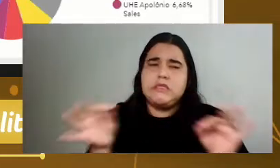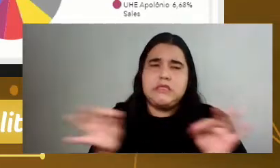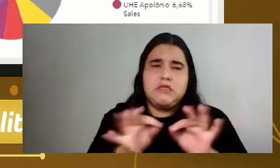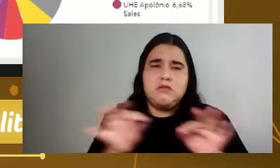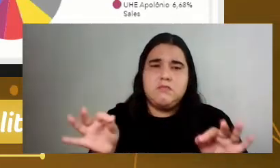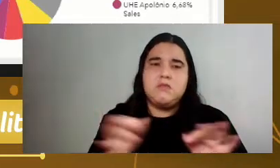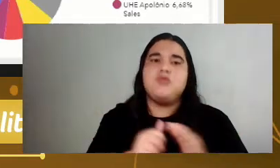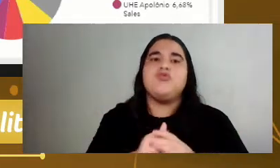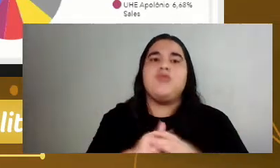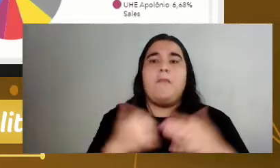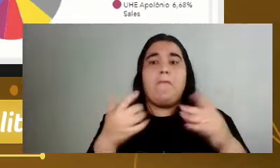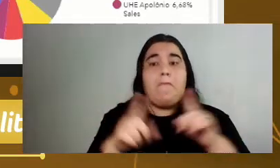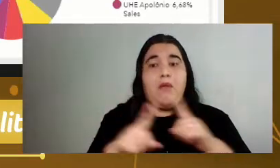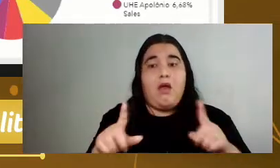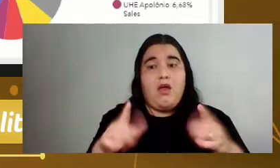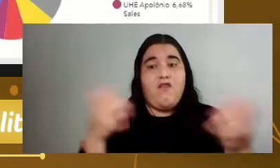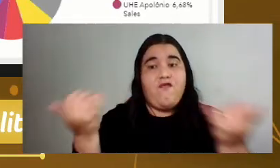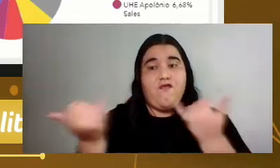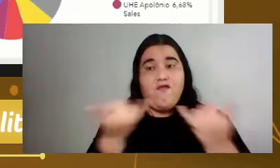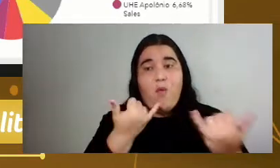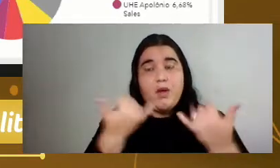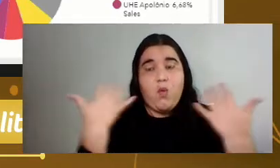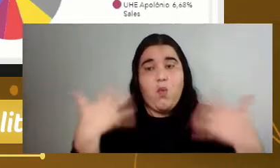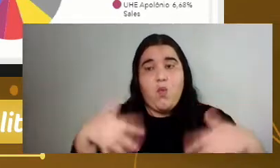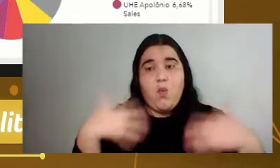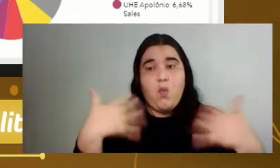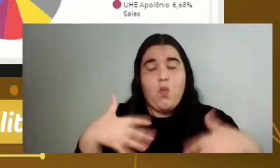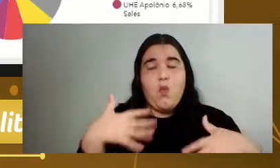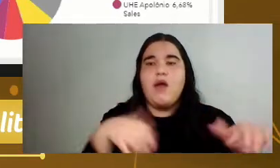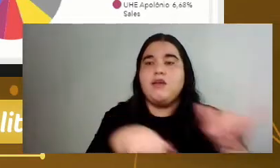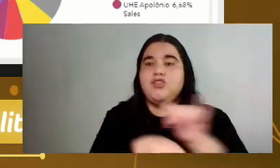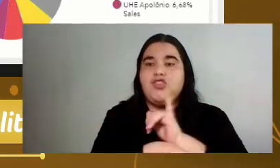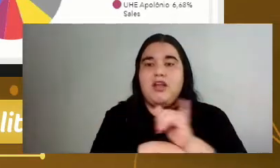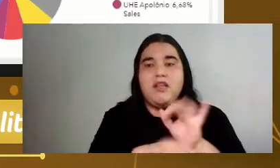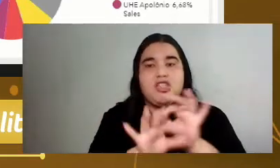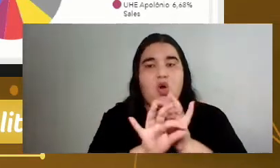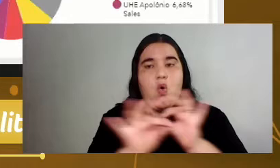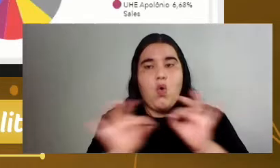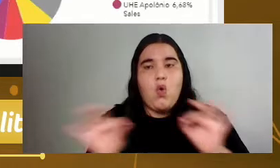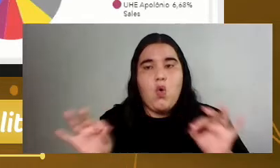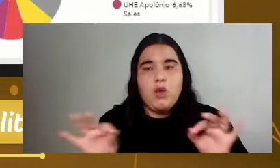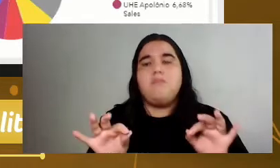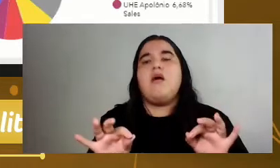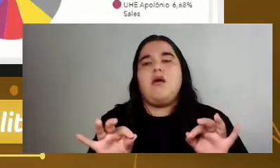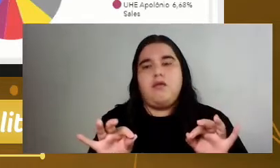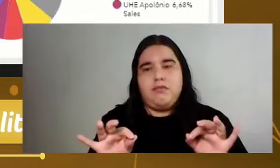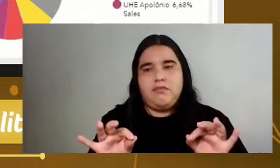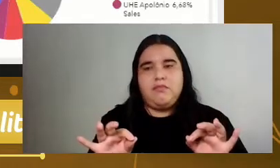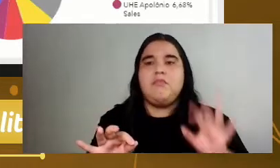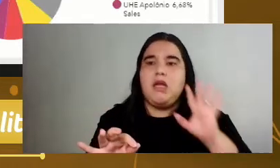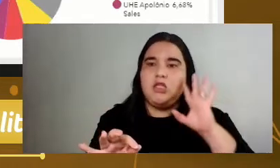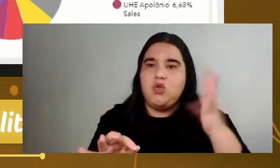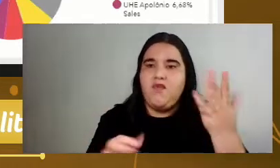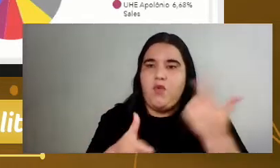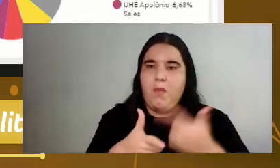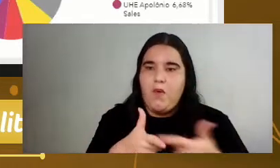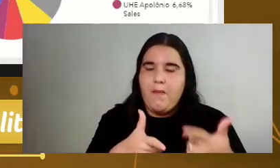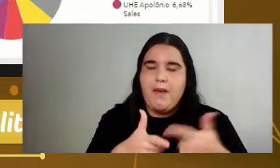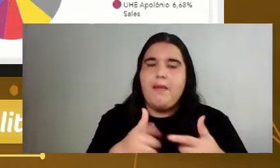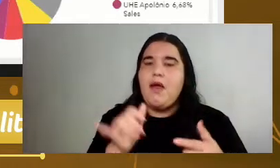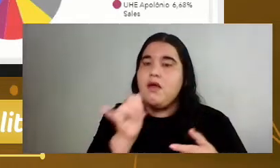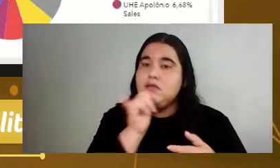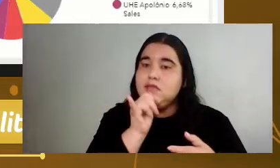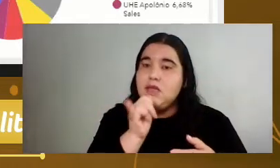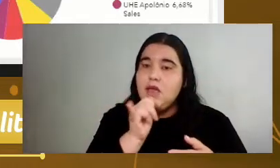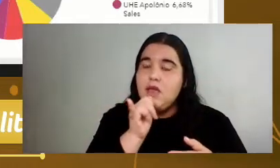muita informação, é rico de informação e estratégico para a gente atuar no problema. Então, por exemplo, a gente quer ver a situação de uma